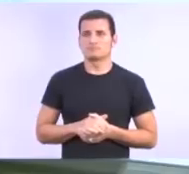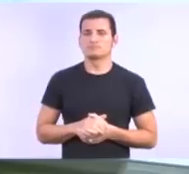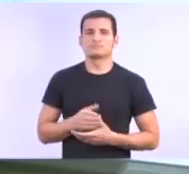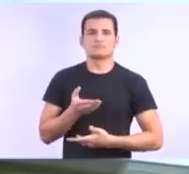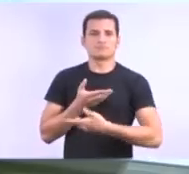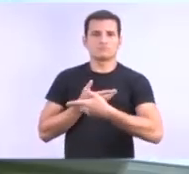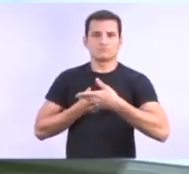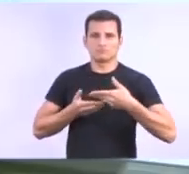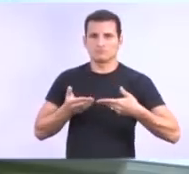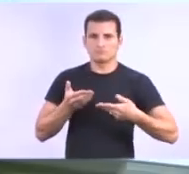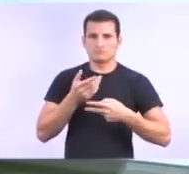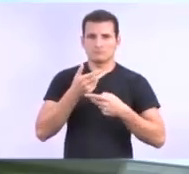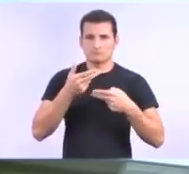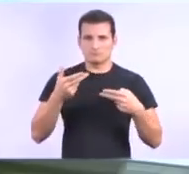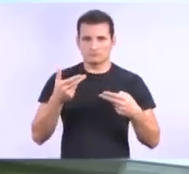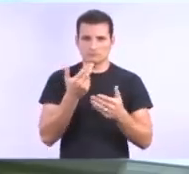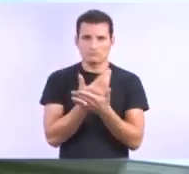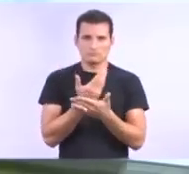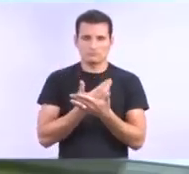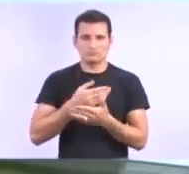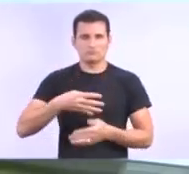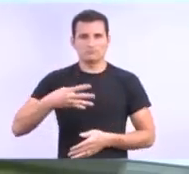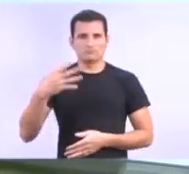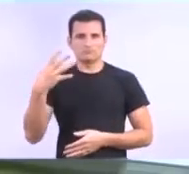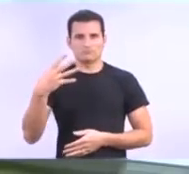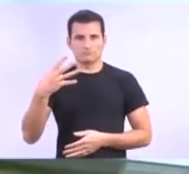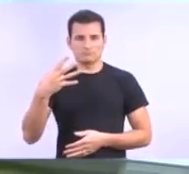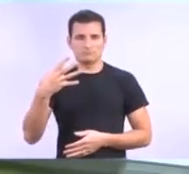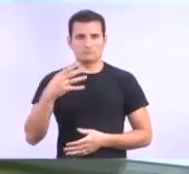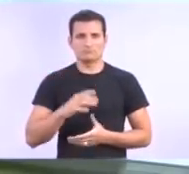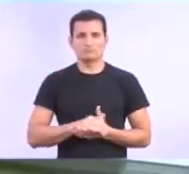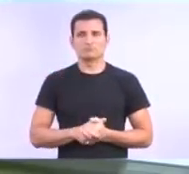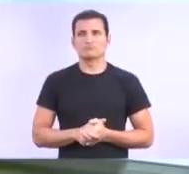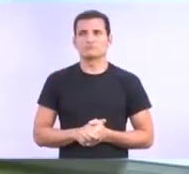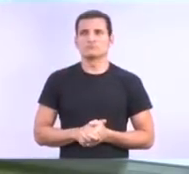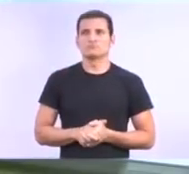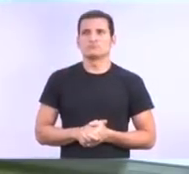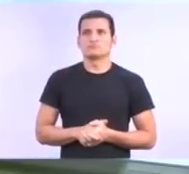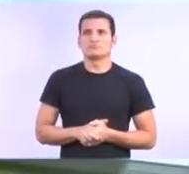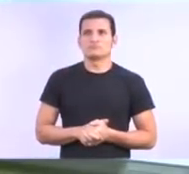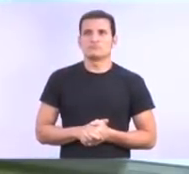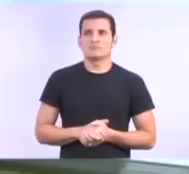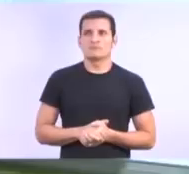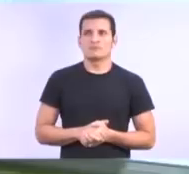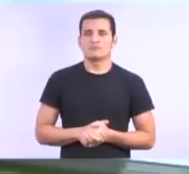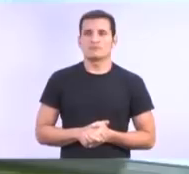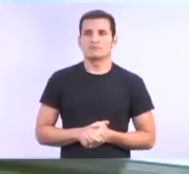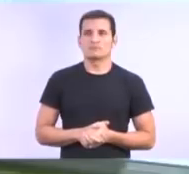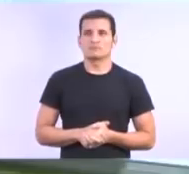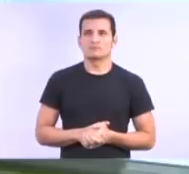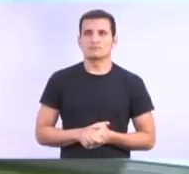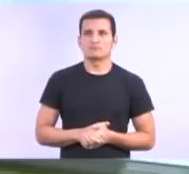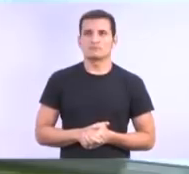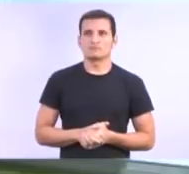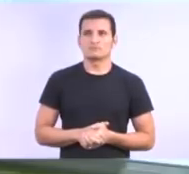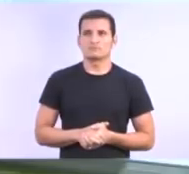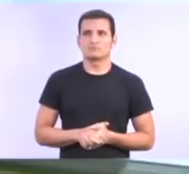entre objetos, aula 4. A gente vai ver como os objetos se relacionam. Então, voltando à aula agora, gente,